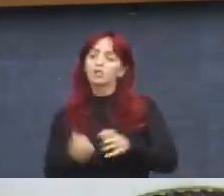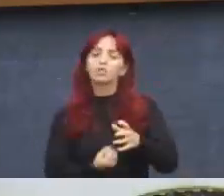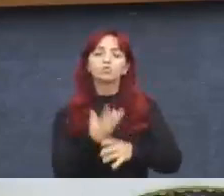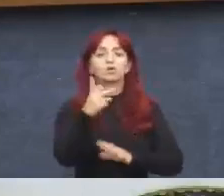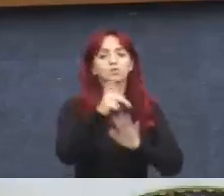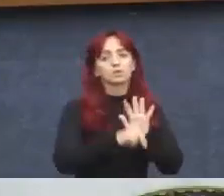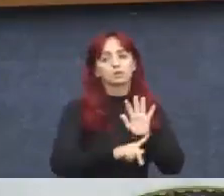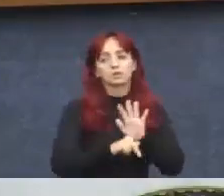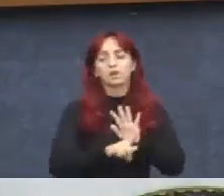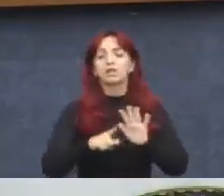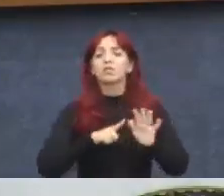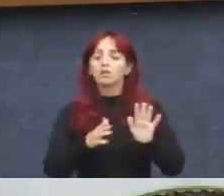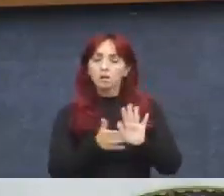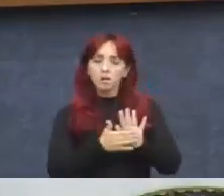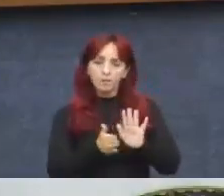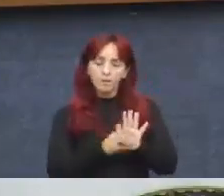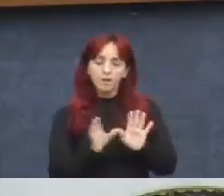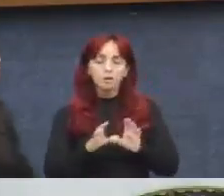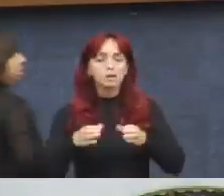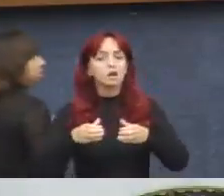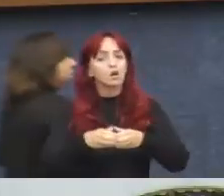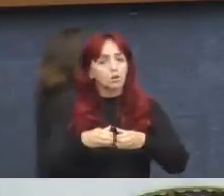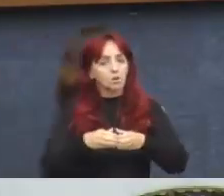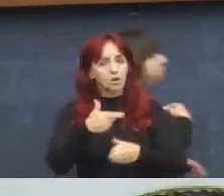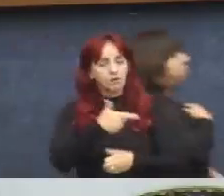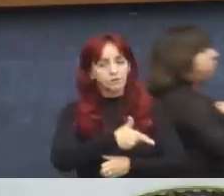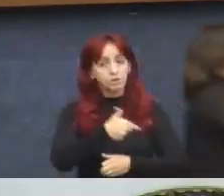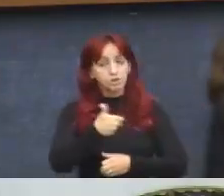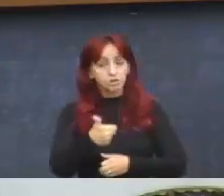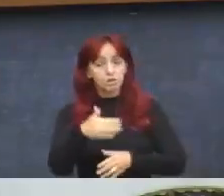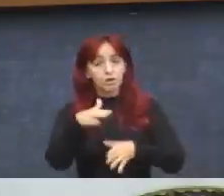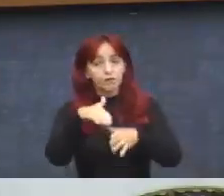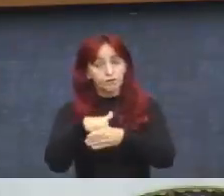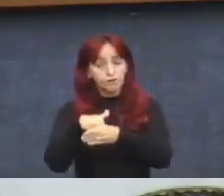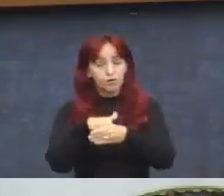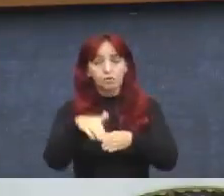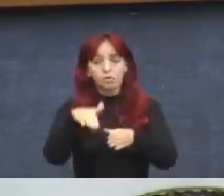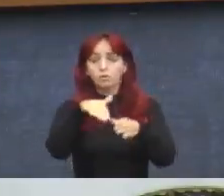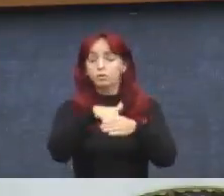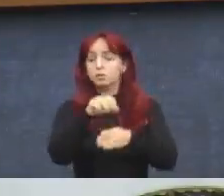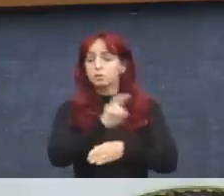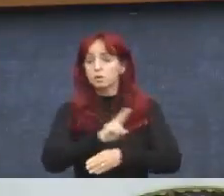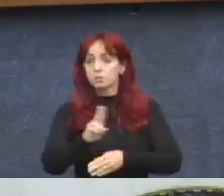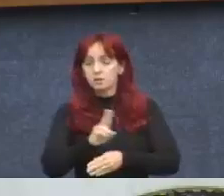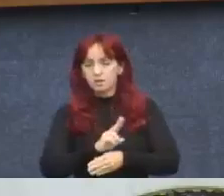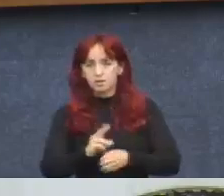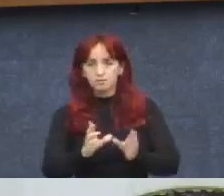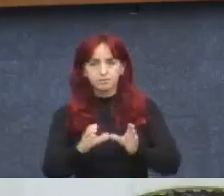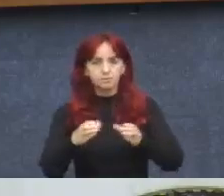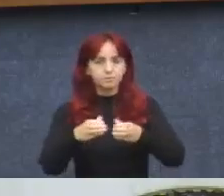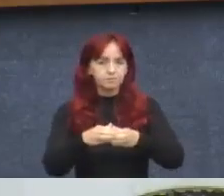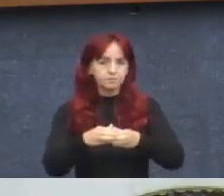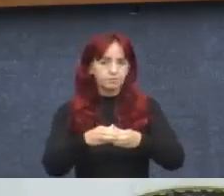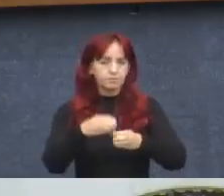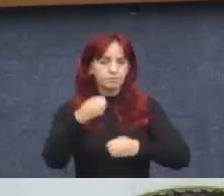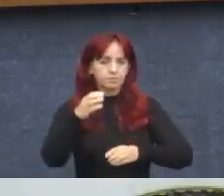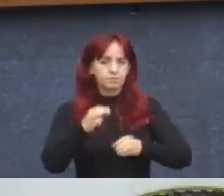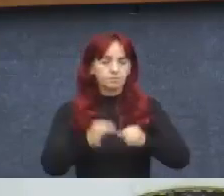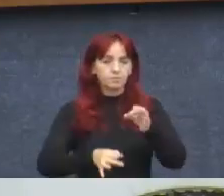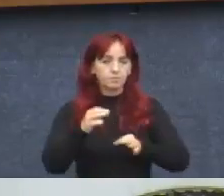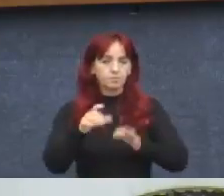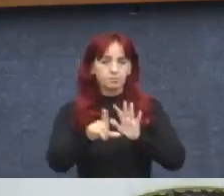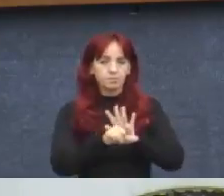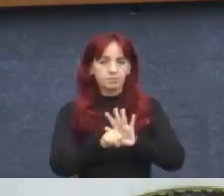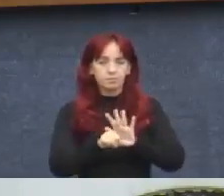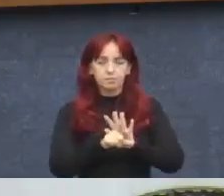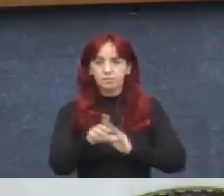outros. Há emendas, coro, maioria dos membros da Câmara, 21 votos. A votação é nominal. Pareceres das comissões, legislação e